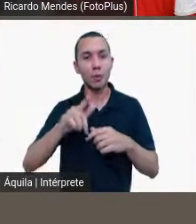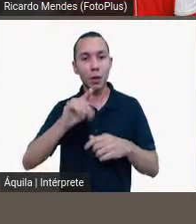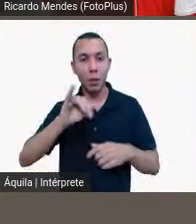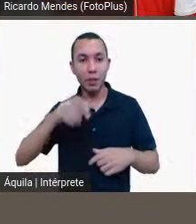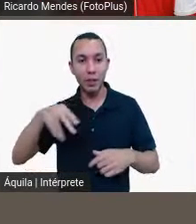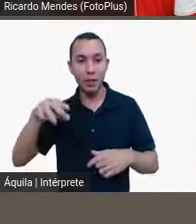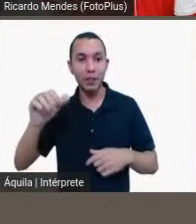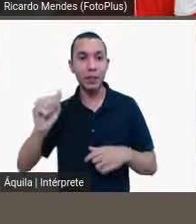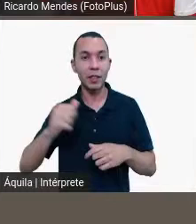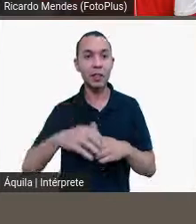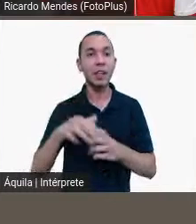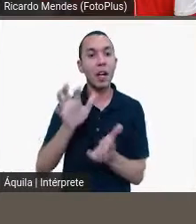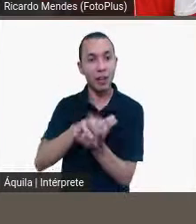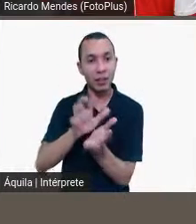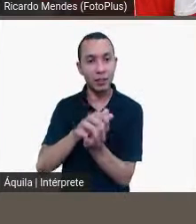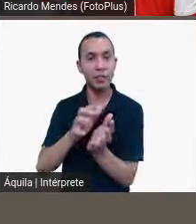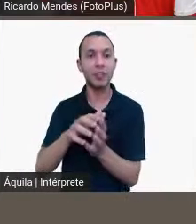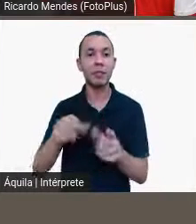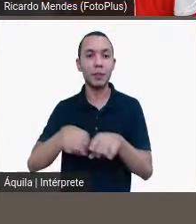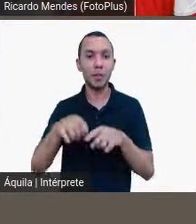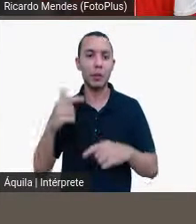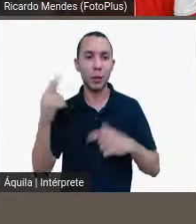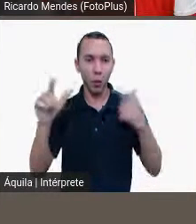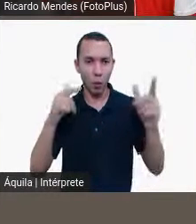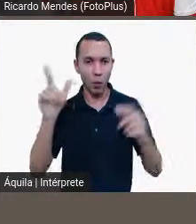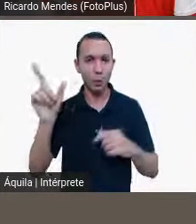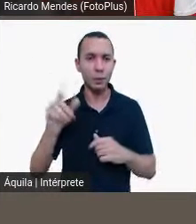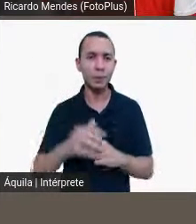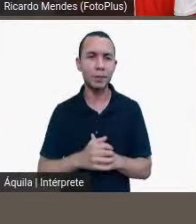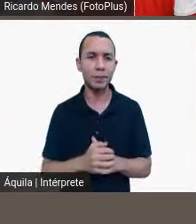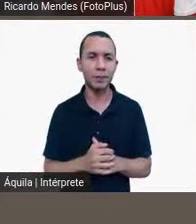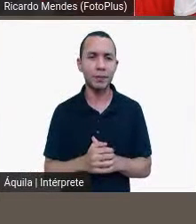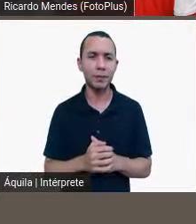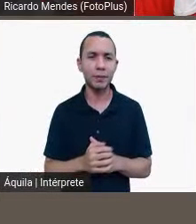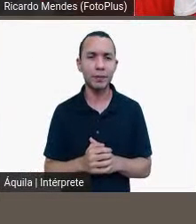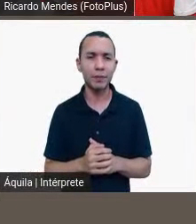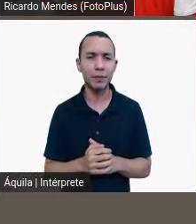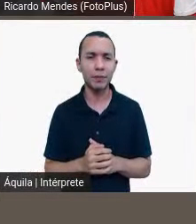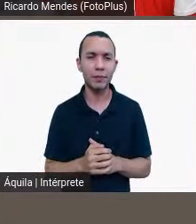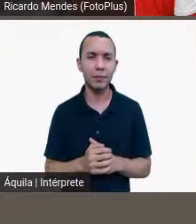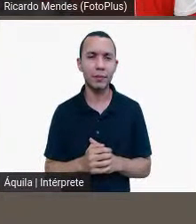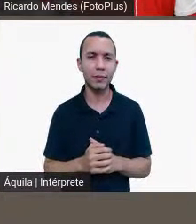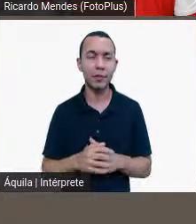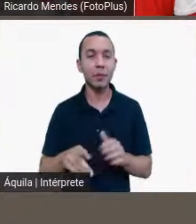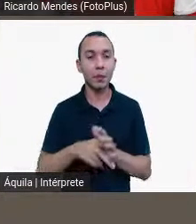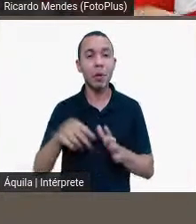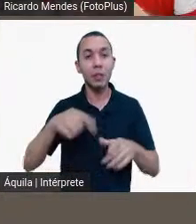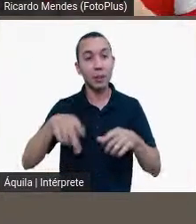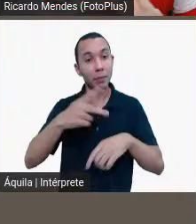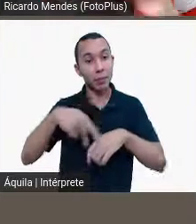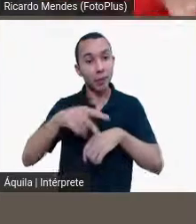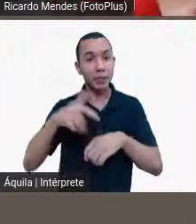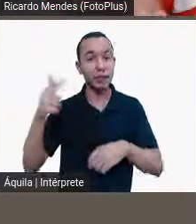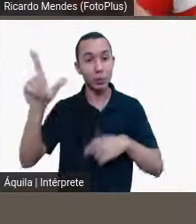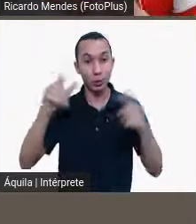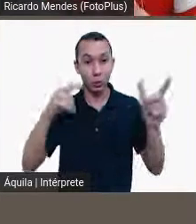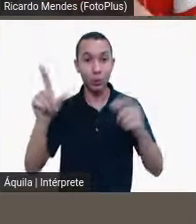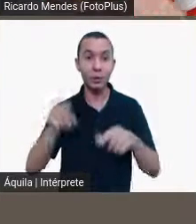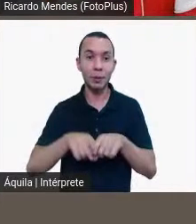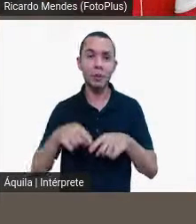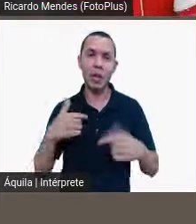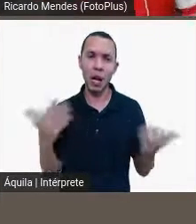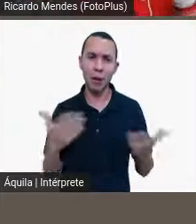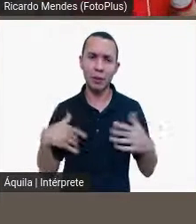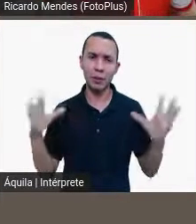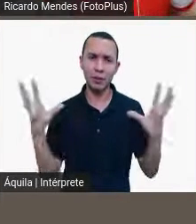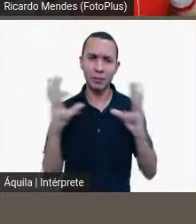na década de 2010, o tema ganha visibilidade crescente em coleções e mostras internacionais. Eu vou resumir aqui para facilitar